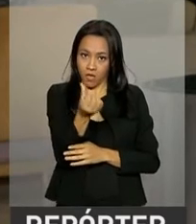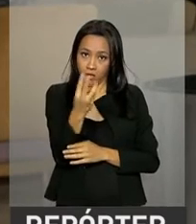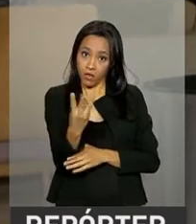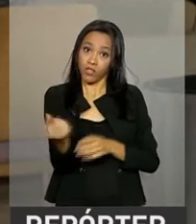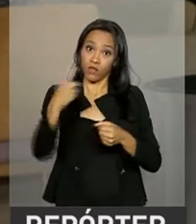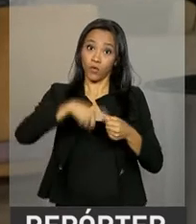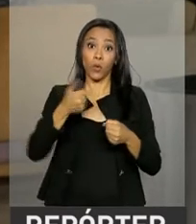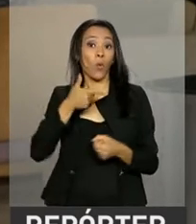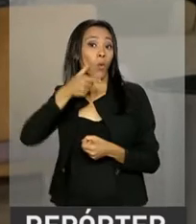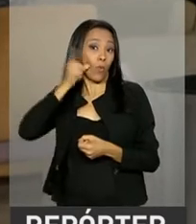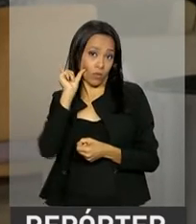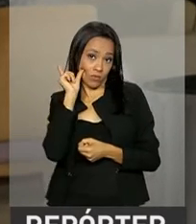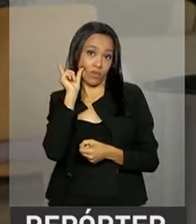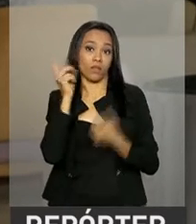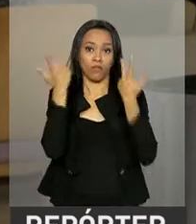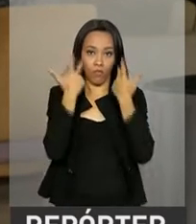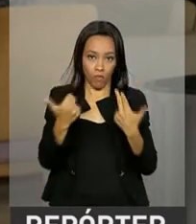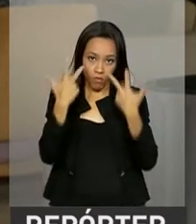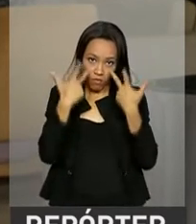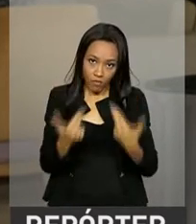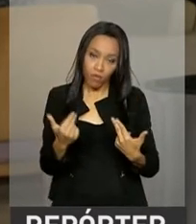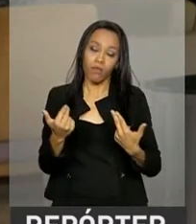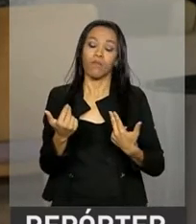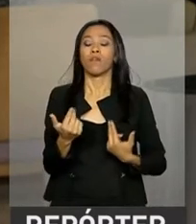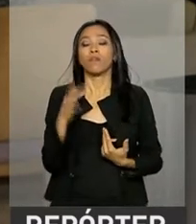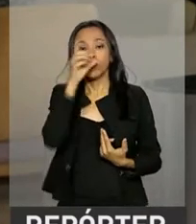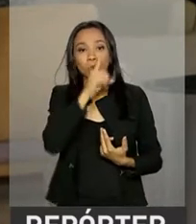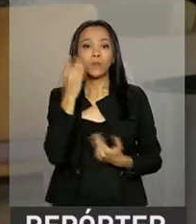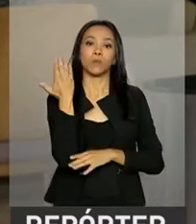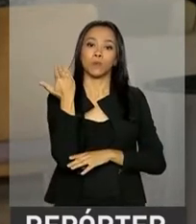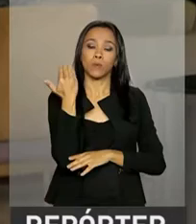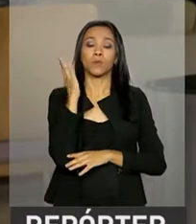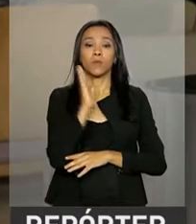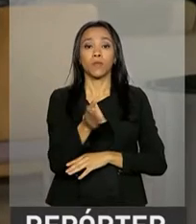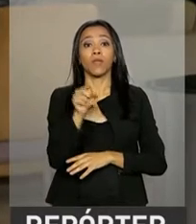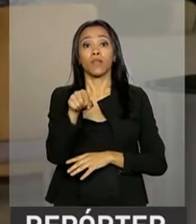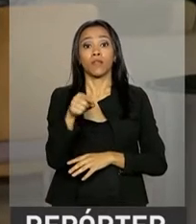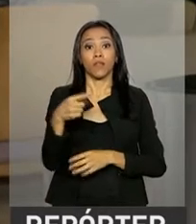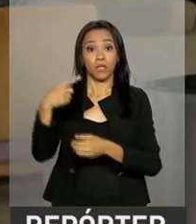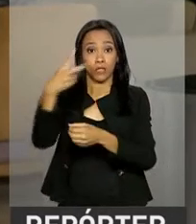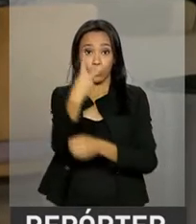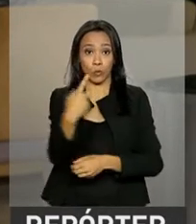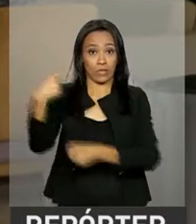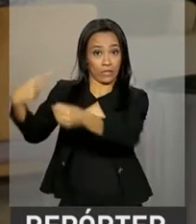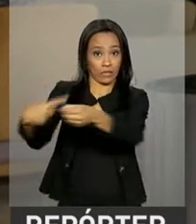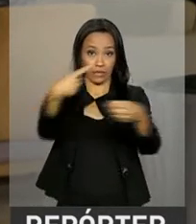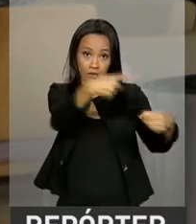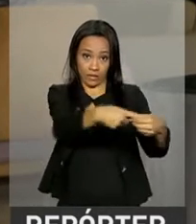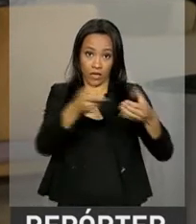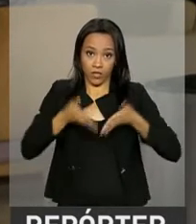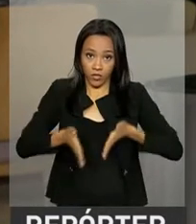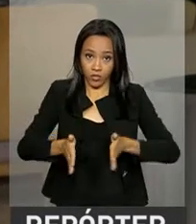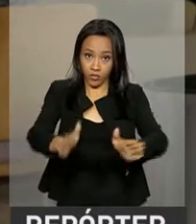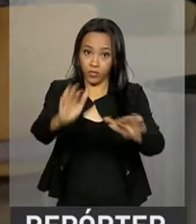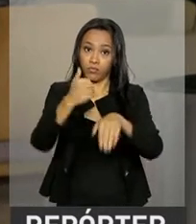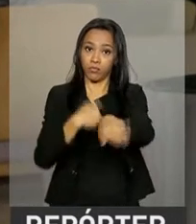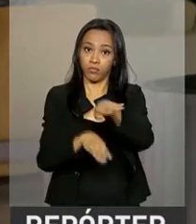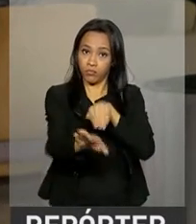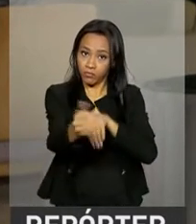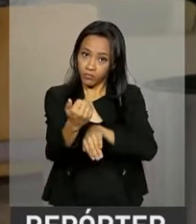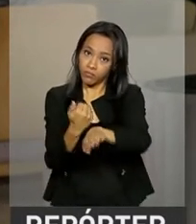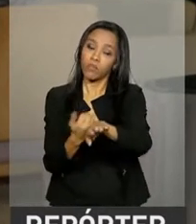desde ontem, portanto, desde este domingo, no trecho entre as comunidades de Santa Luzia e Bela Vista